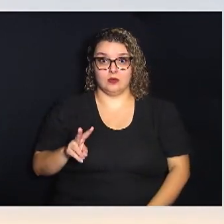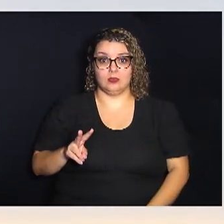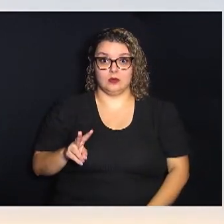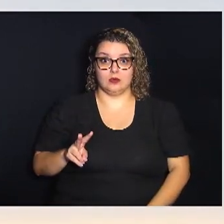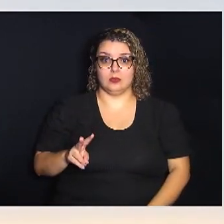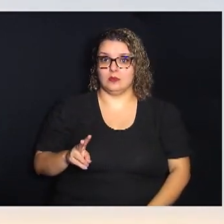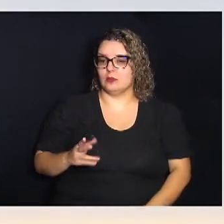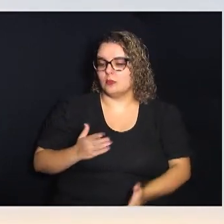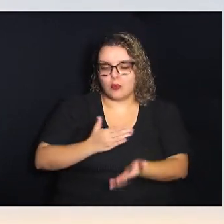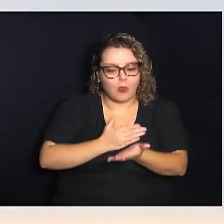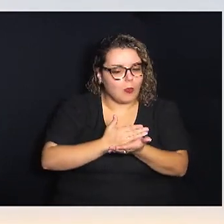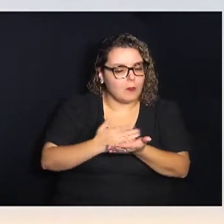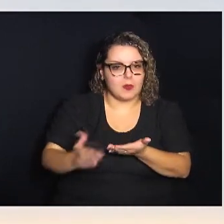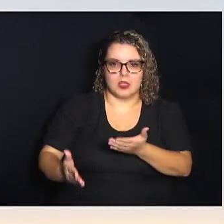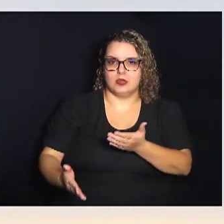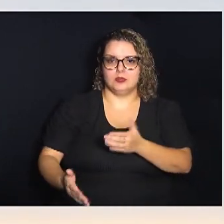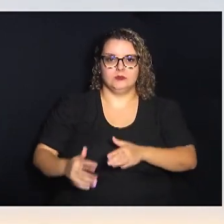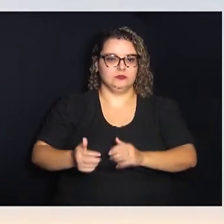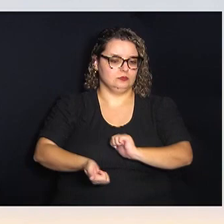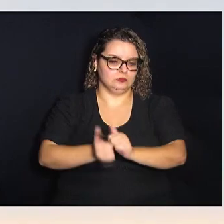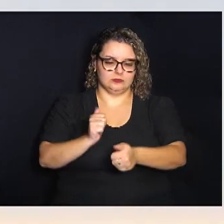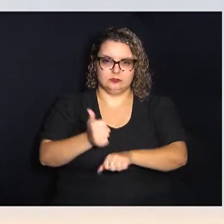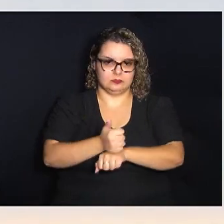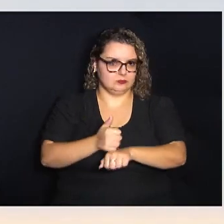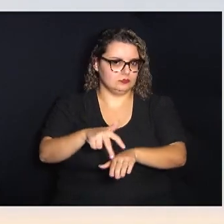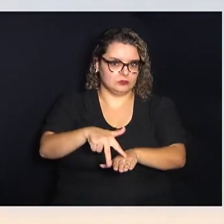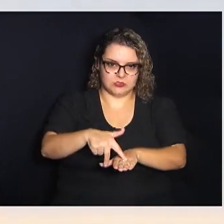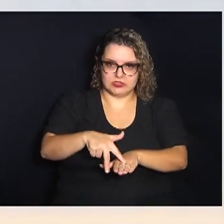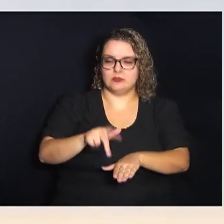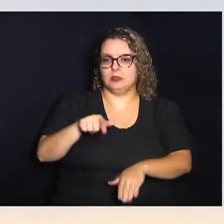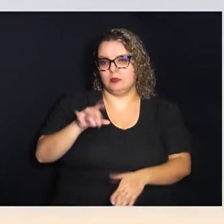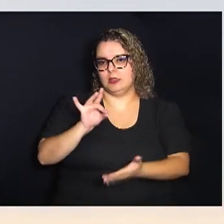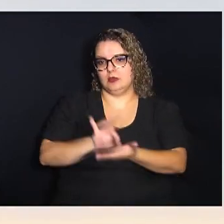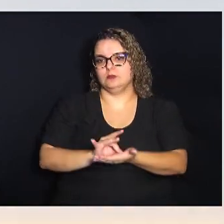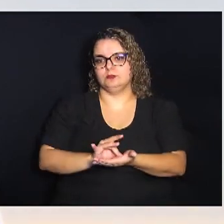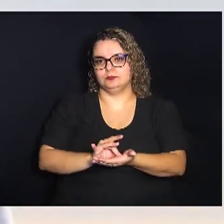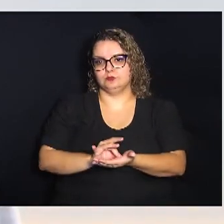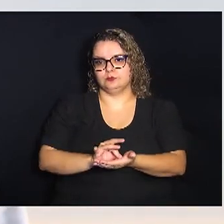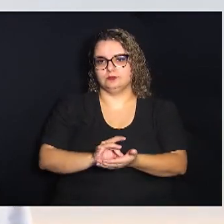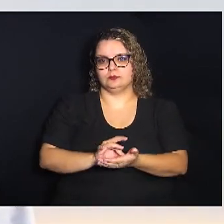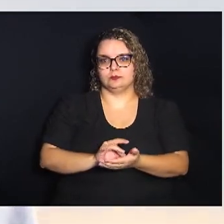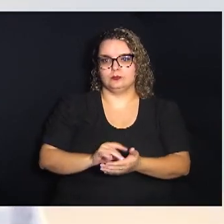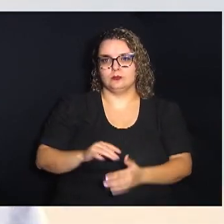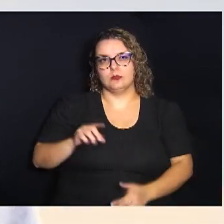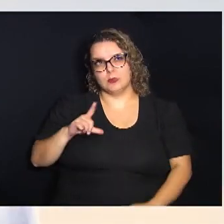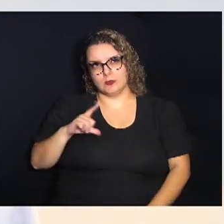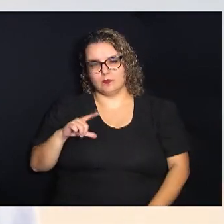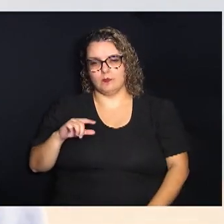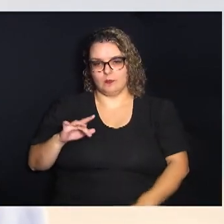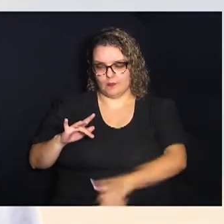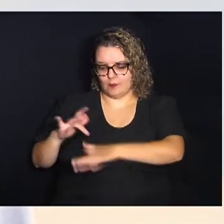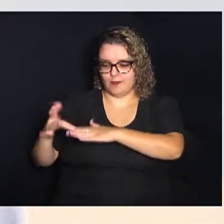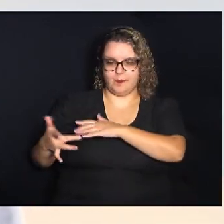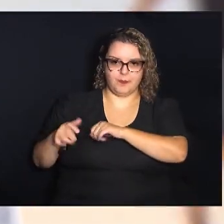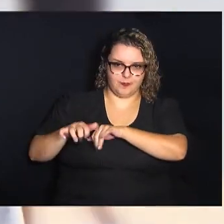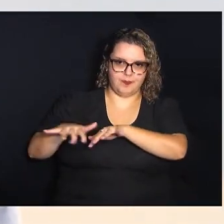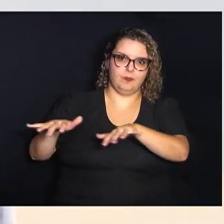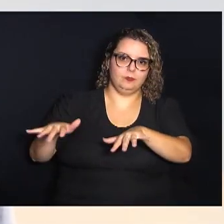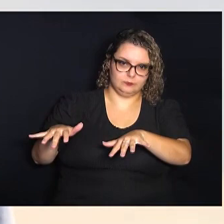de atletas do skate. Isso é uma realidade. Assim. O skate ele tem o meio midiático que trabalha a